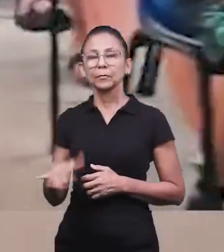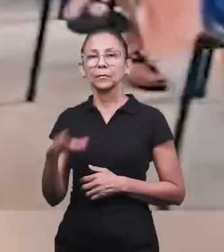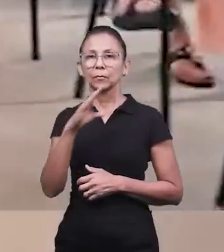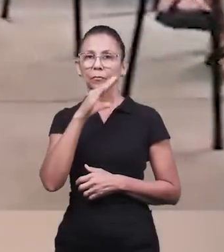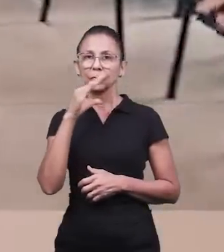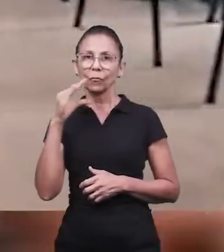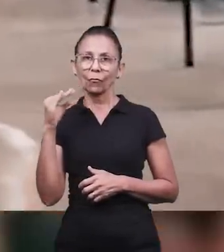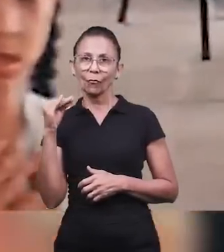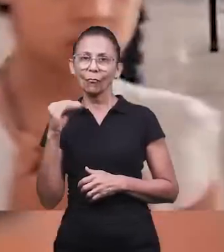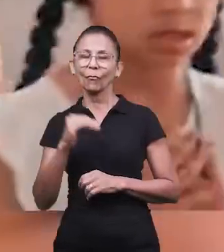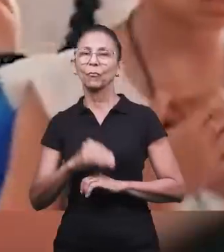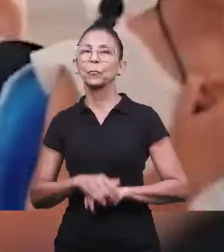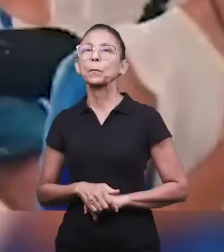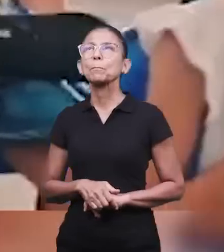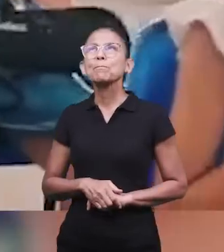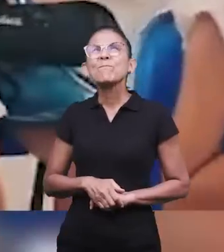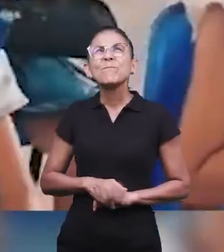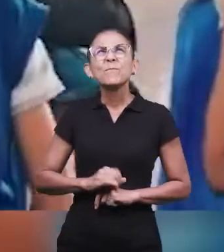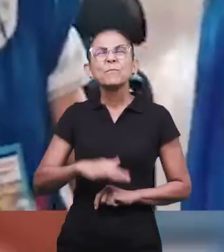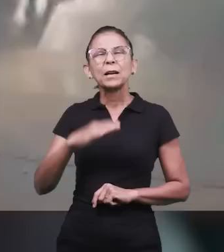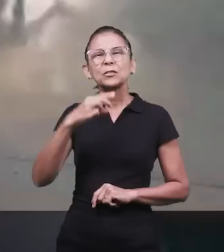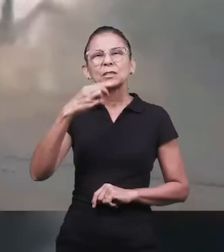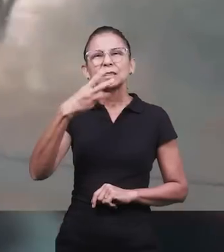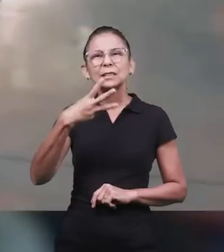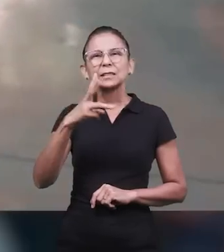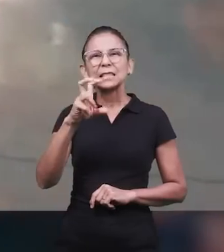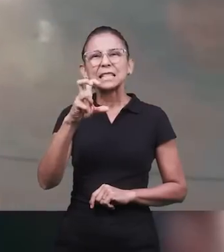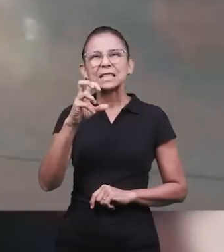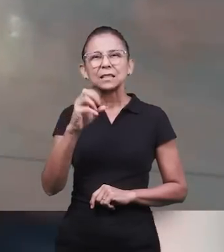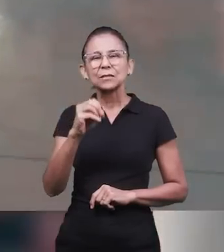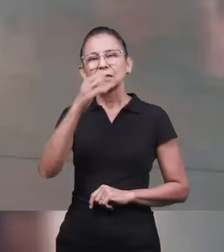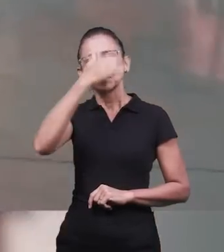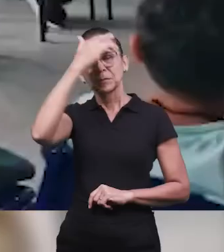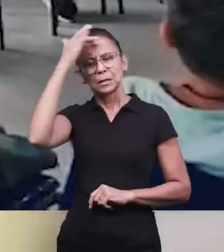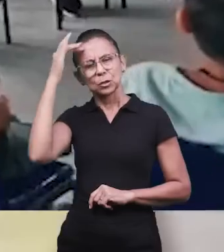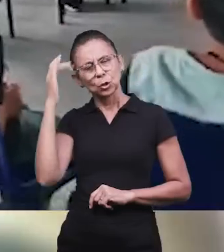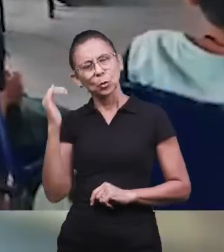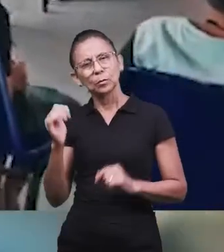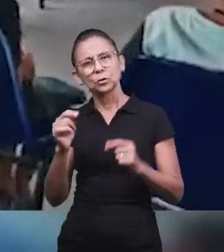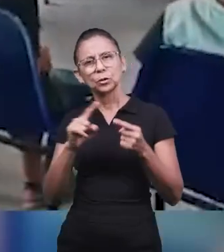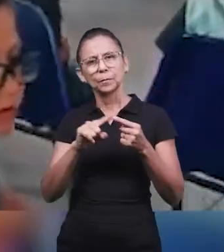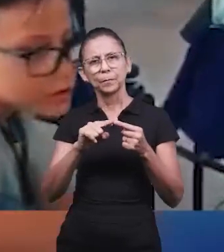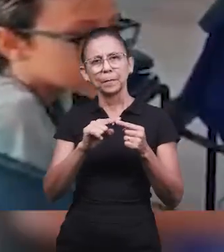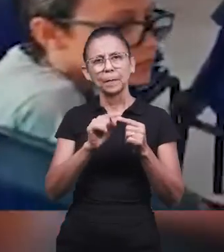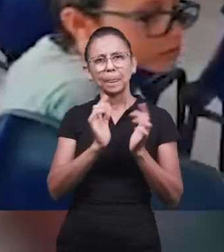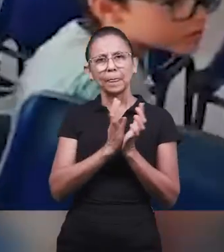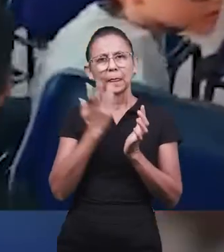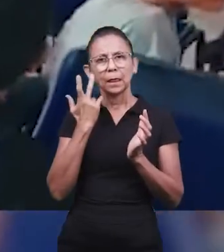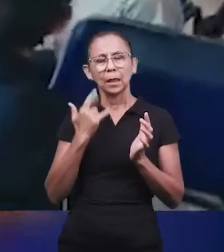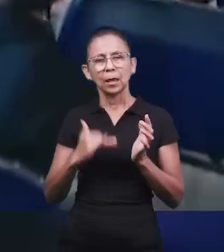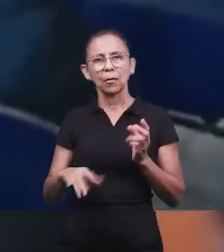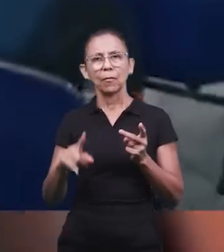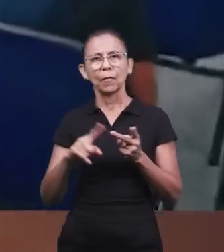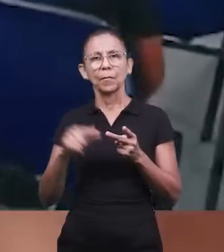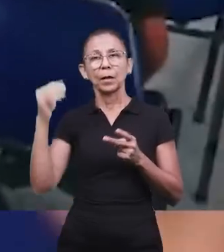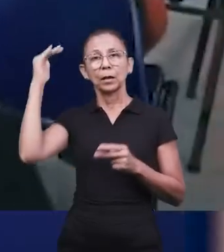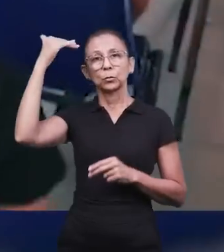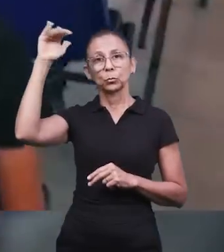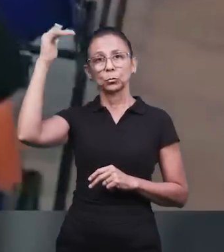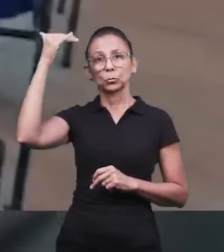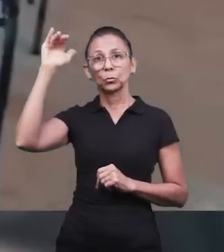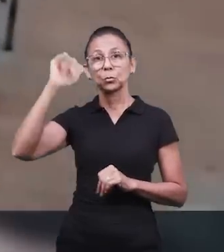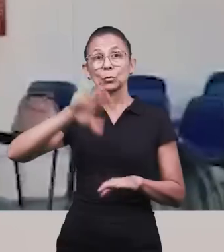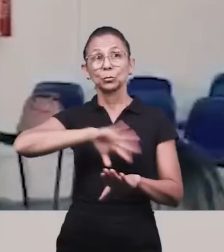Adolescentes, com a participação de mais de 350 pessoas, entre crianças, intermediários, adolescentes e adultos. Um